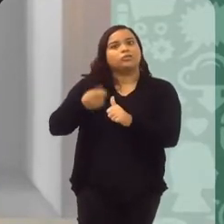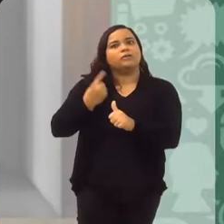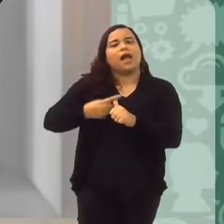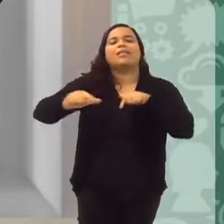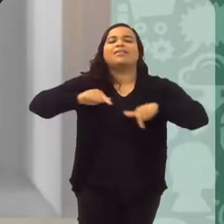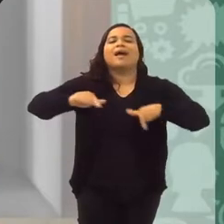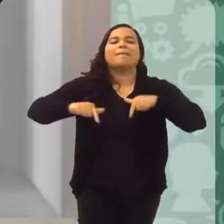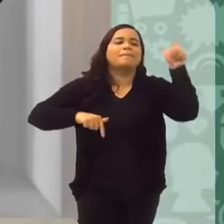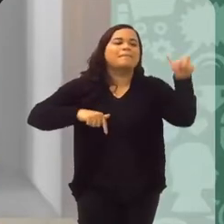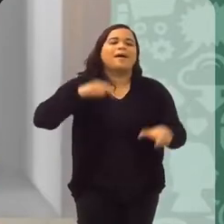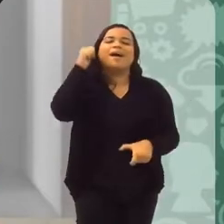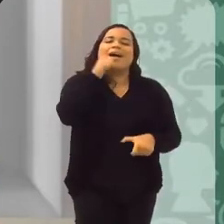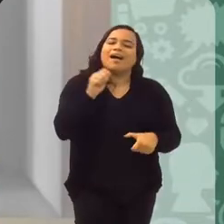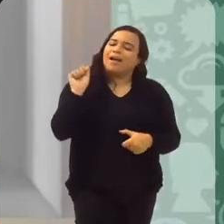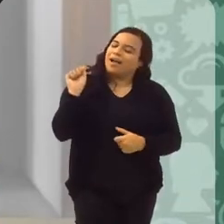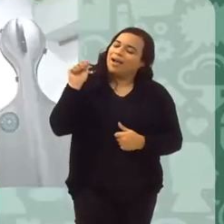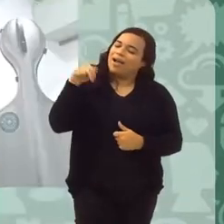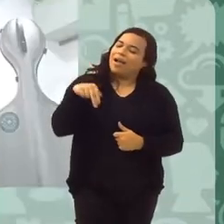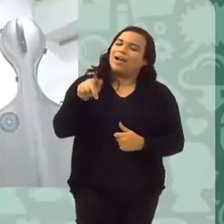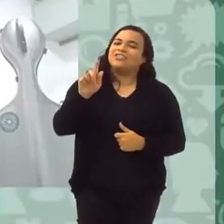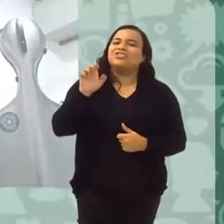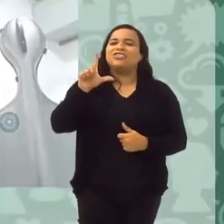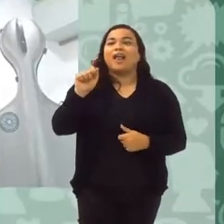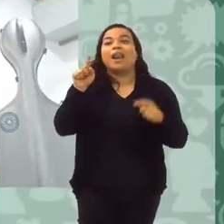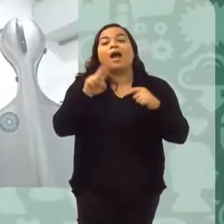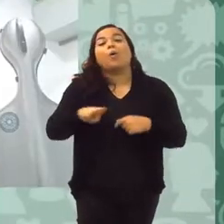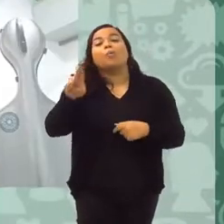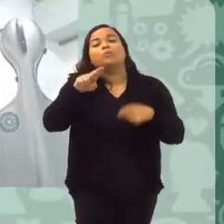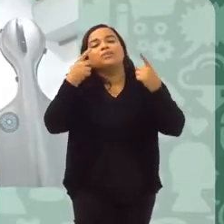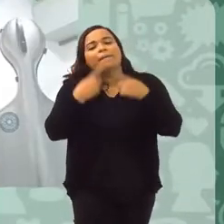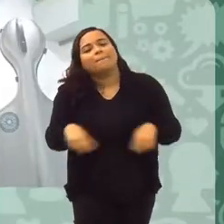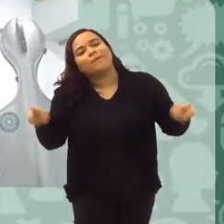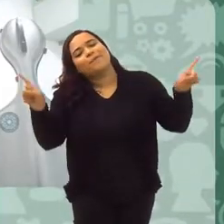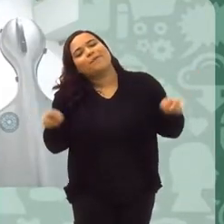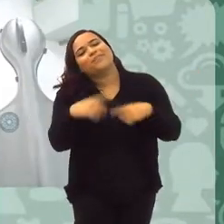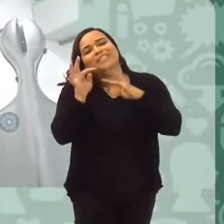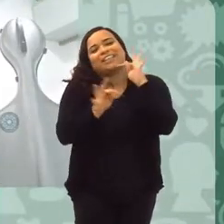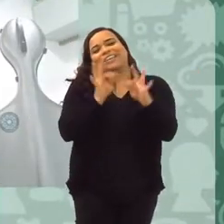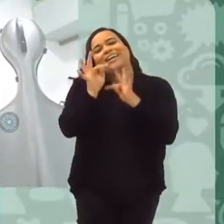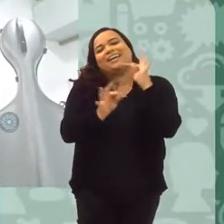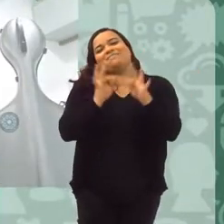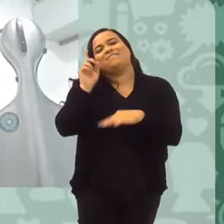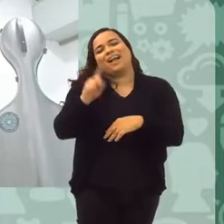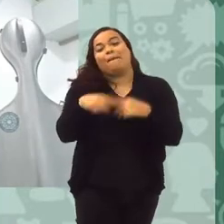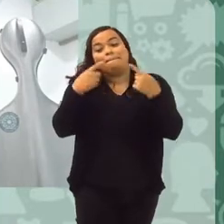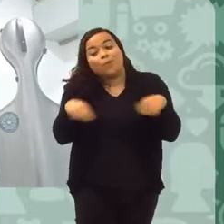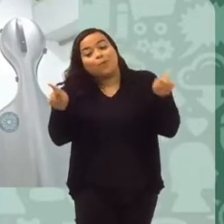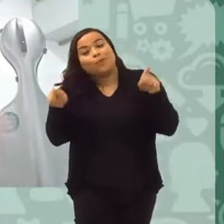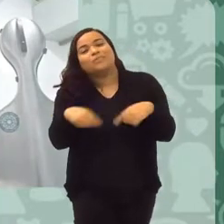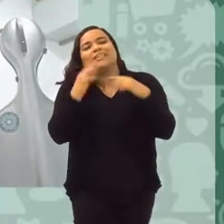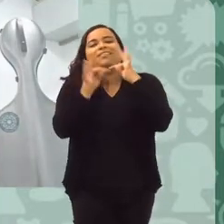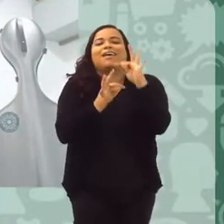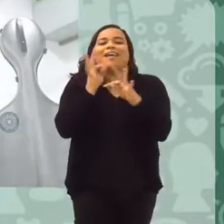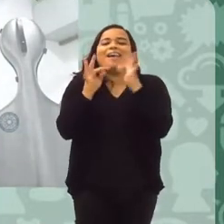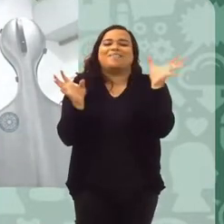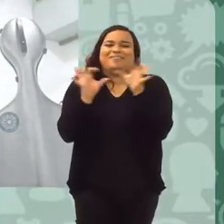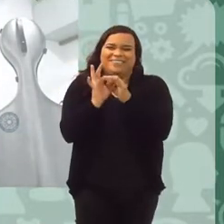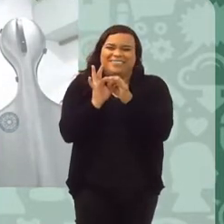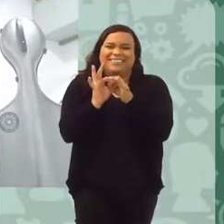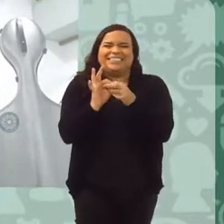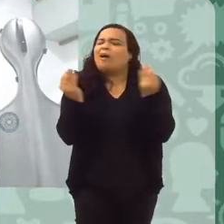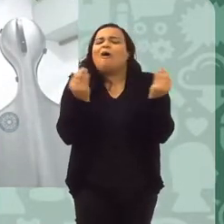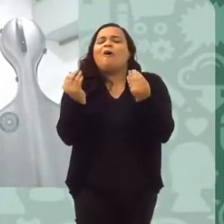sobre o trabalho da Ângela, né? Que utiliza a música como terapia, como o nome diz mesmo, né?